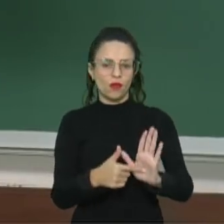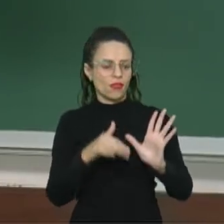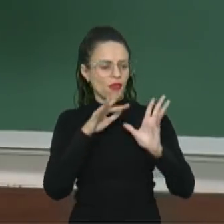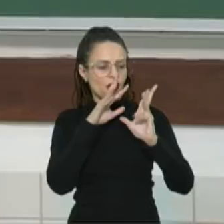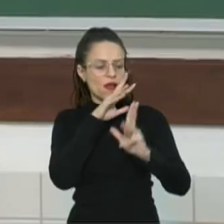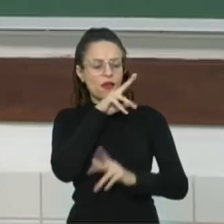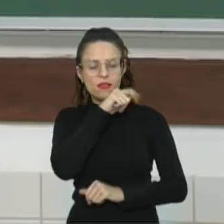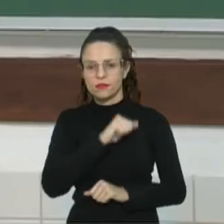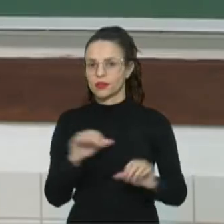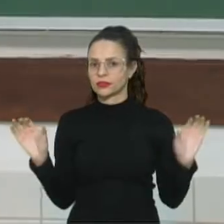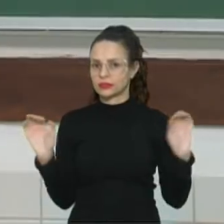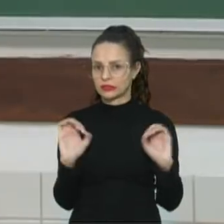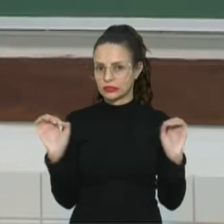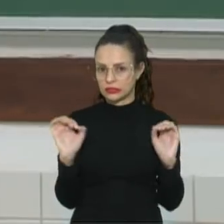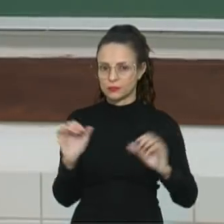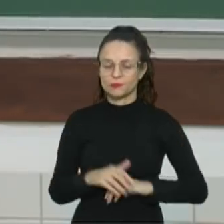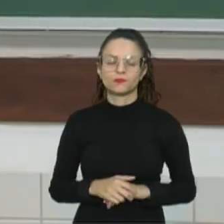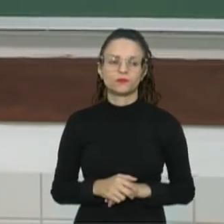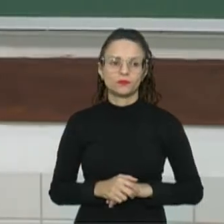apresentações.